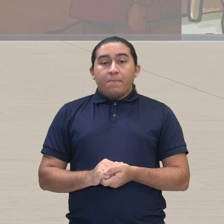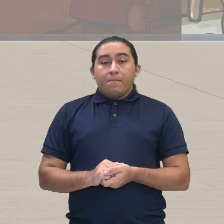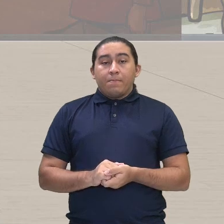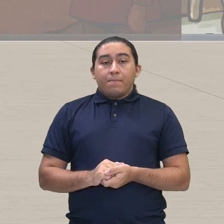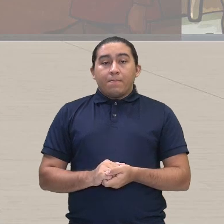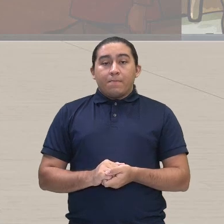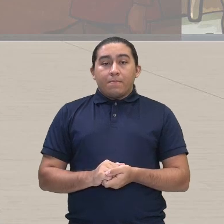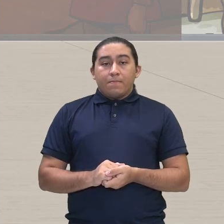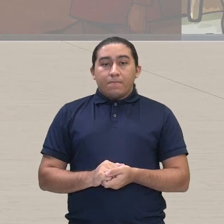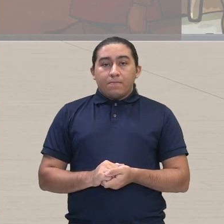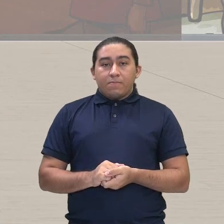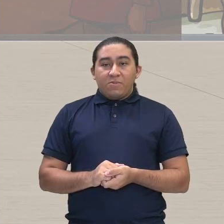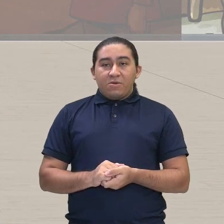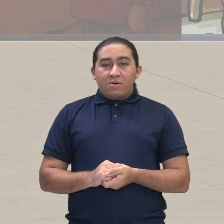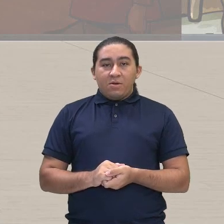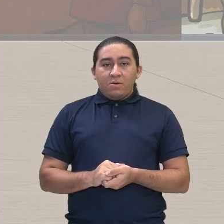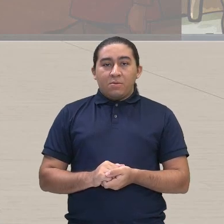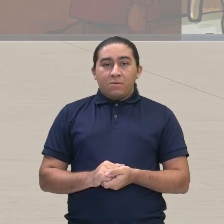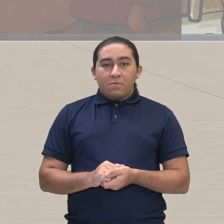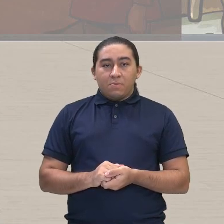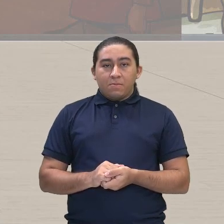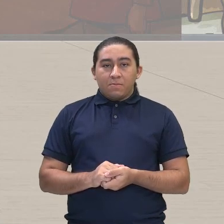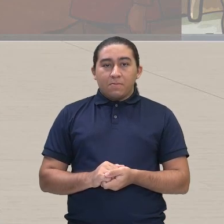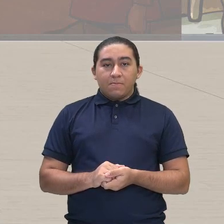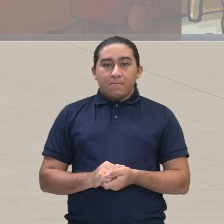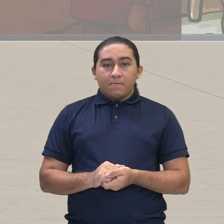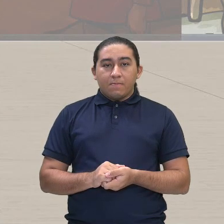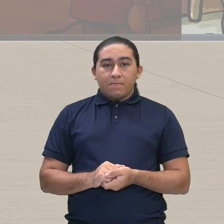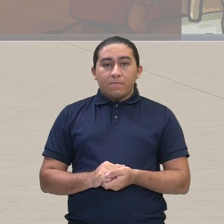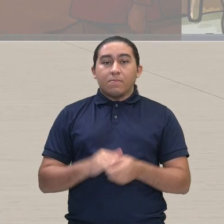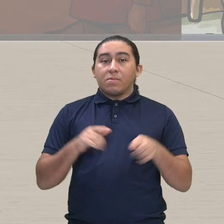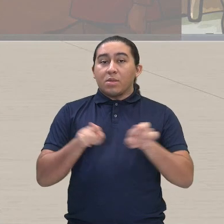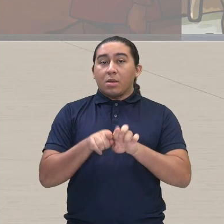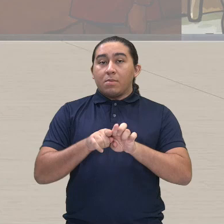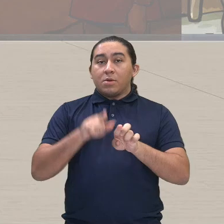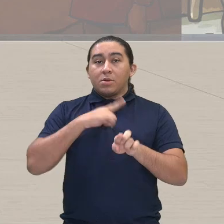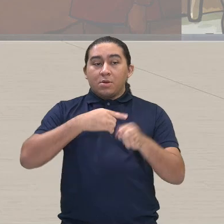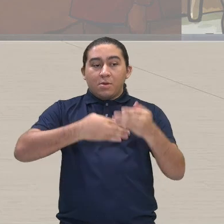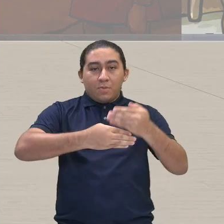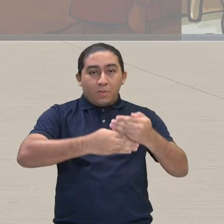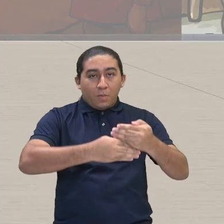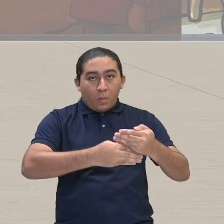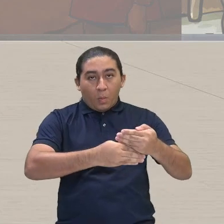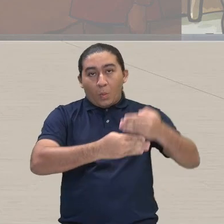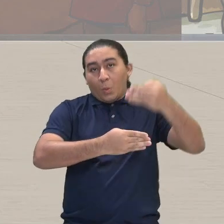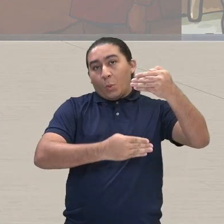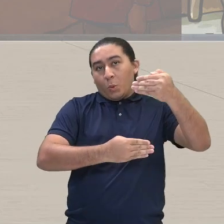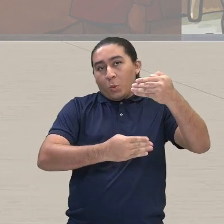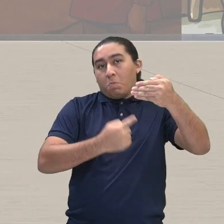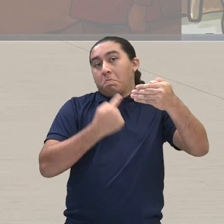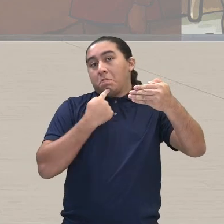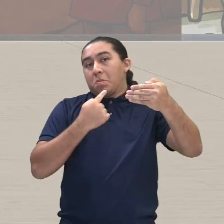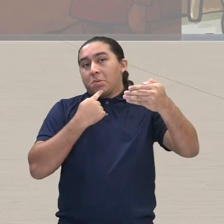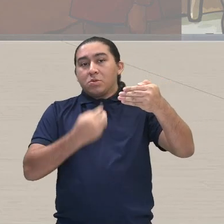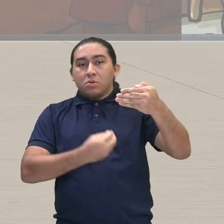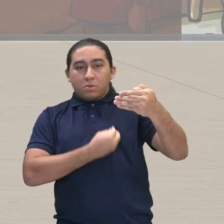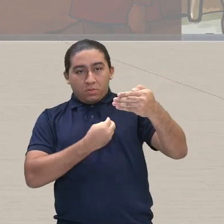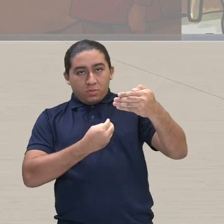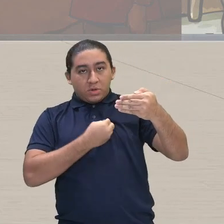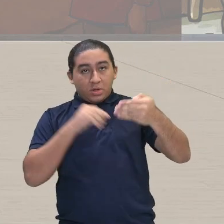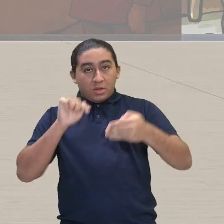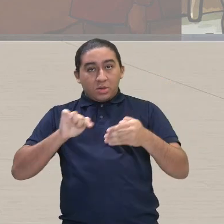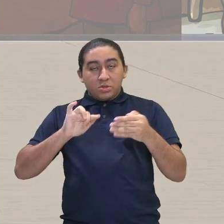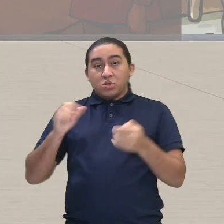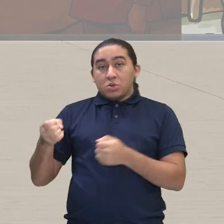os burgueses eram quem construía a sua casa nas encostas dos muros, nesse novo contexto que está surgindo agora,